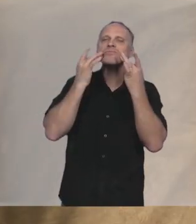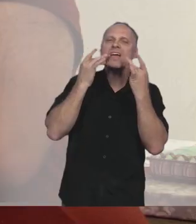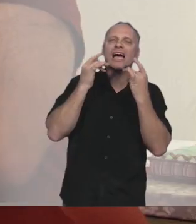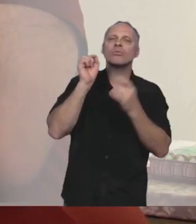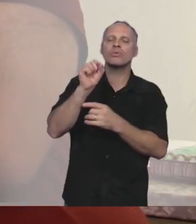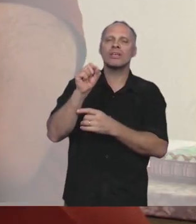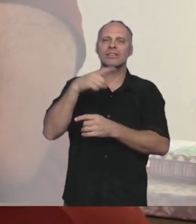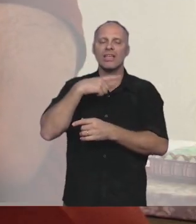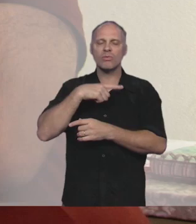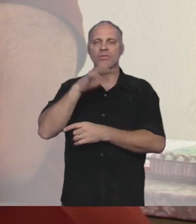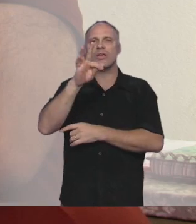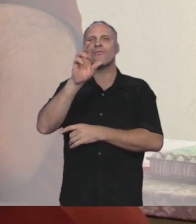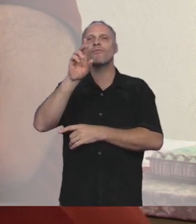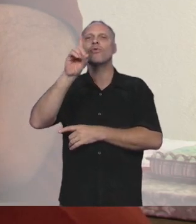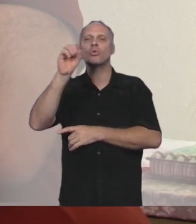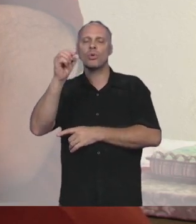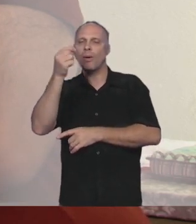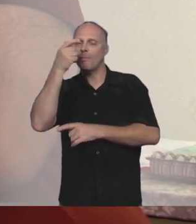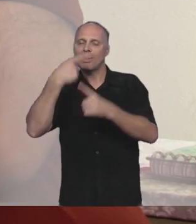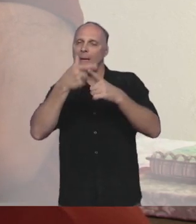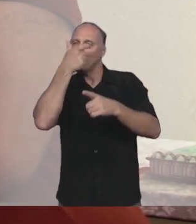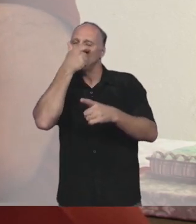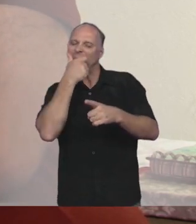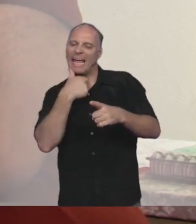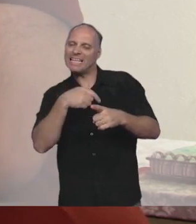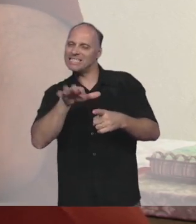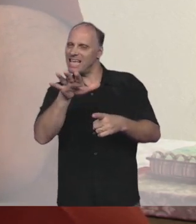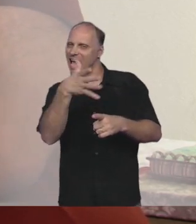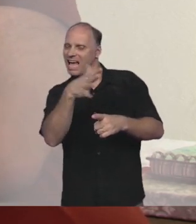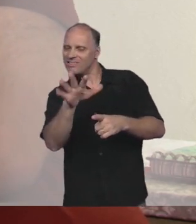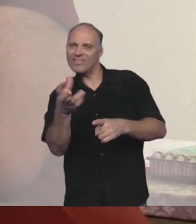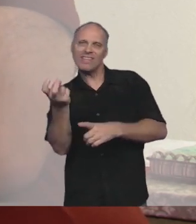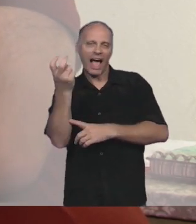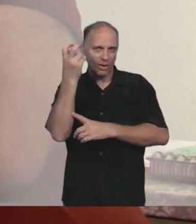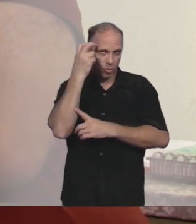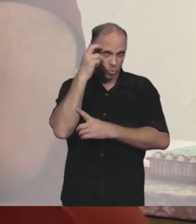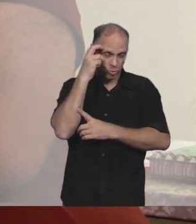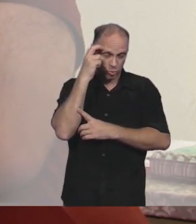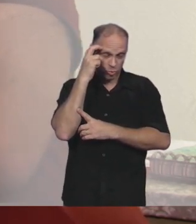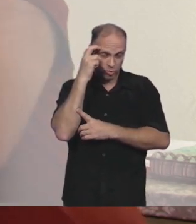a cultura está relegada à questão da TV. Tá